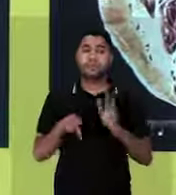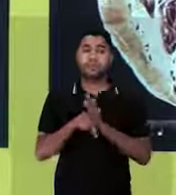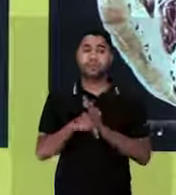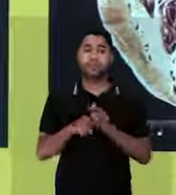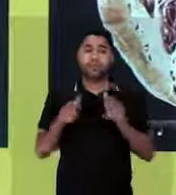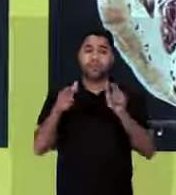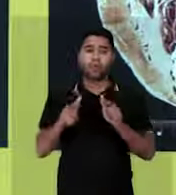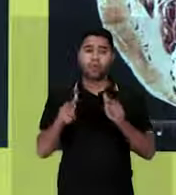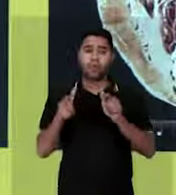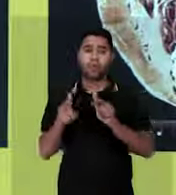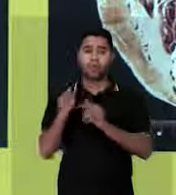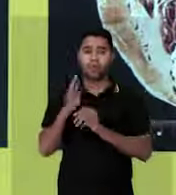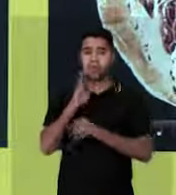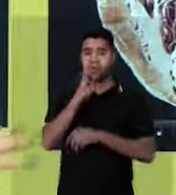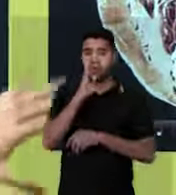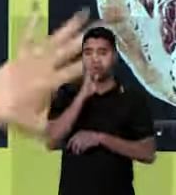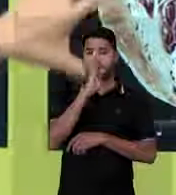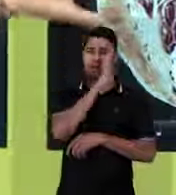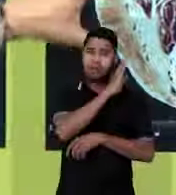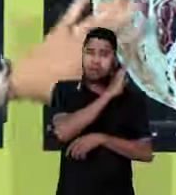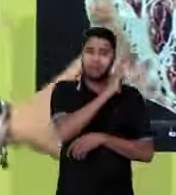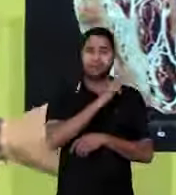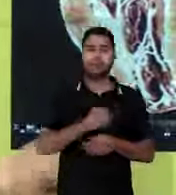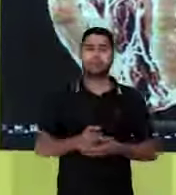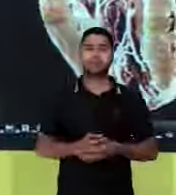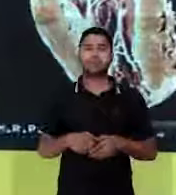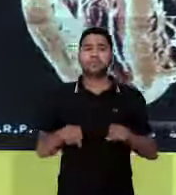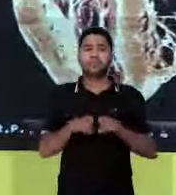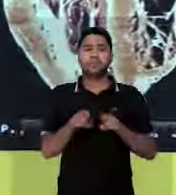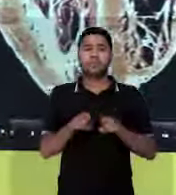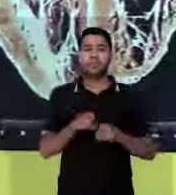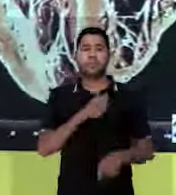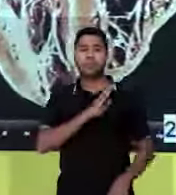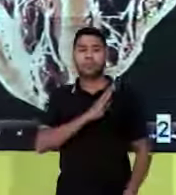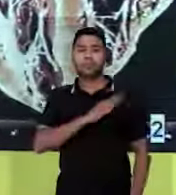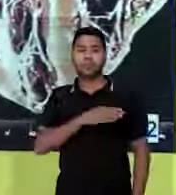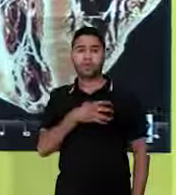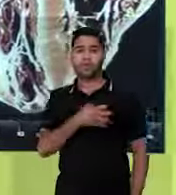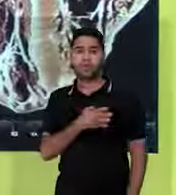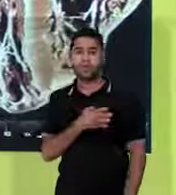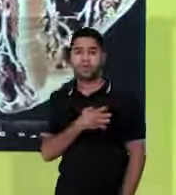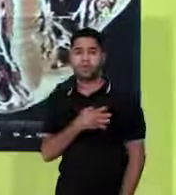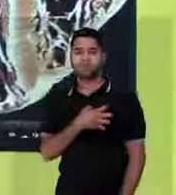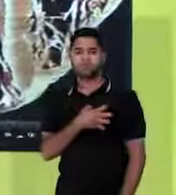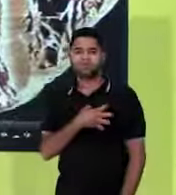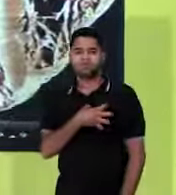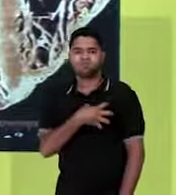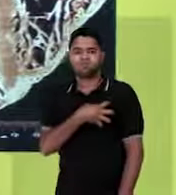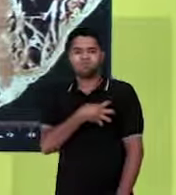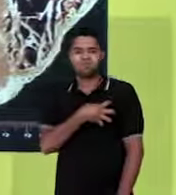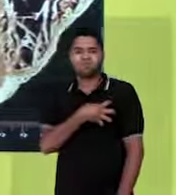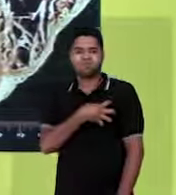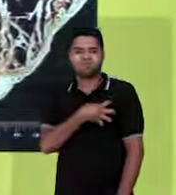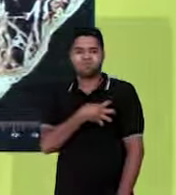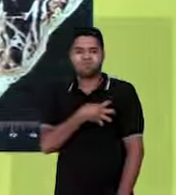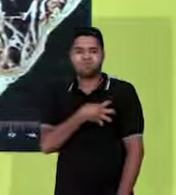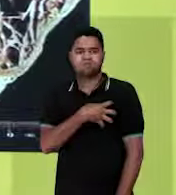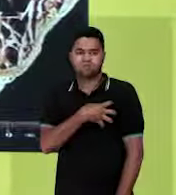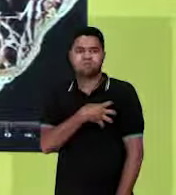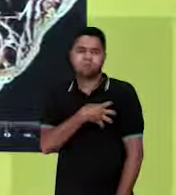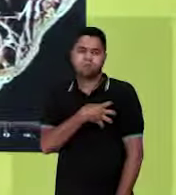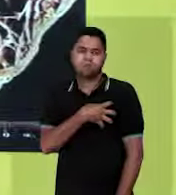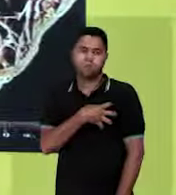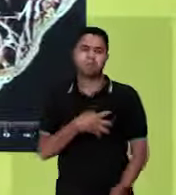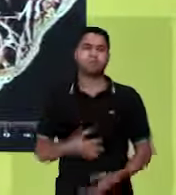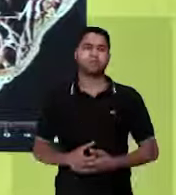acometido. E um coração, um megacoração, que é o aumento do músculo